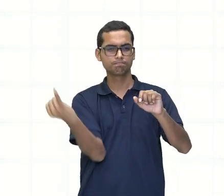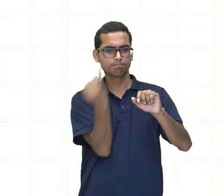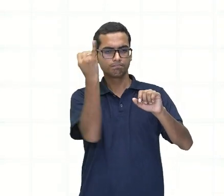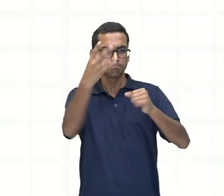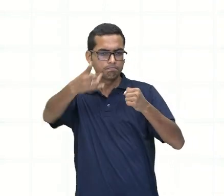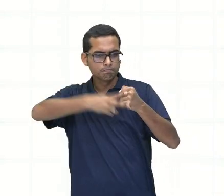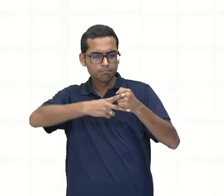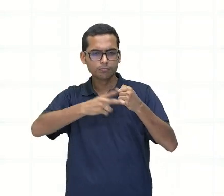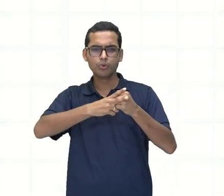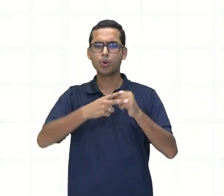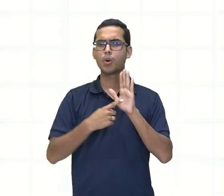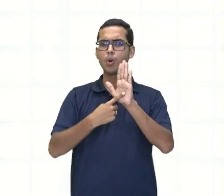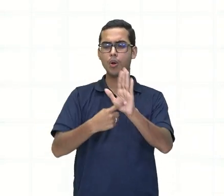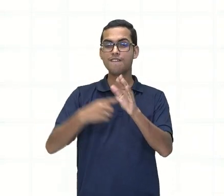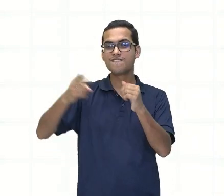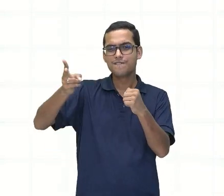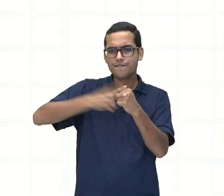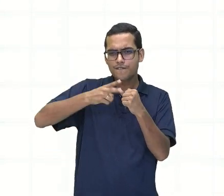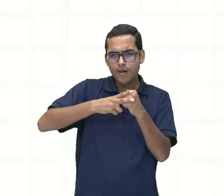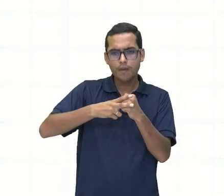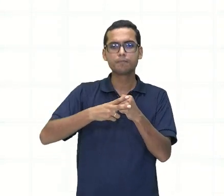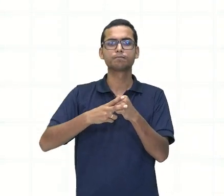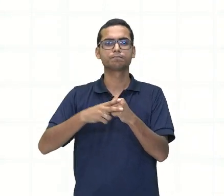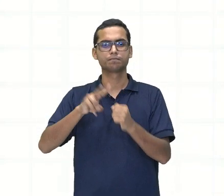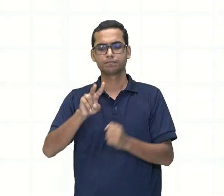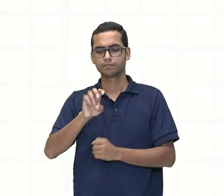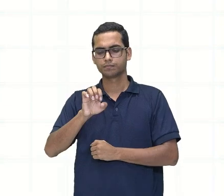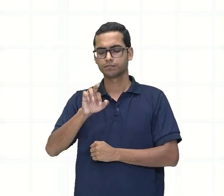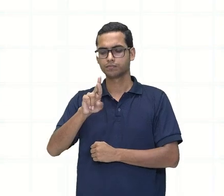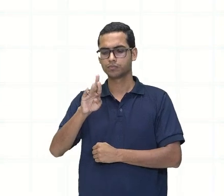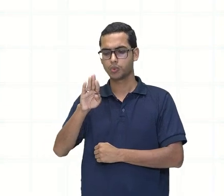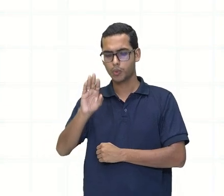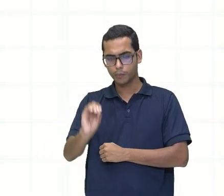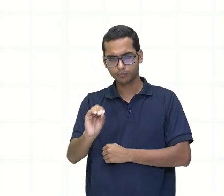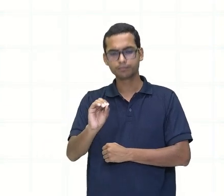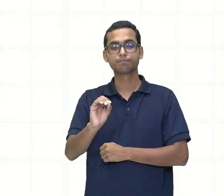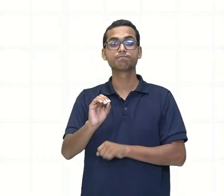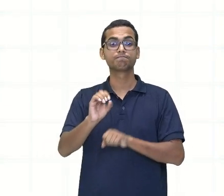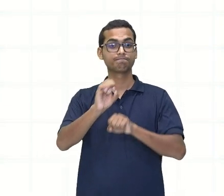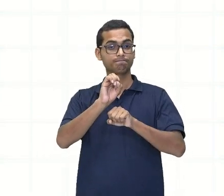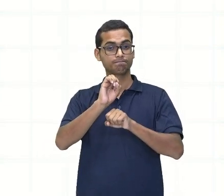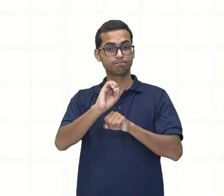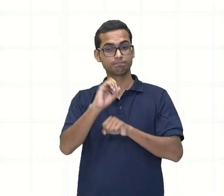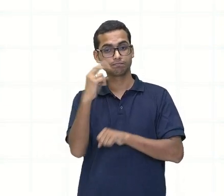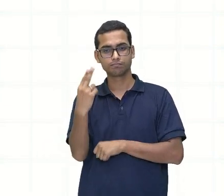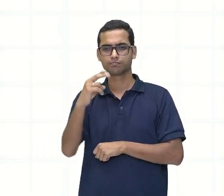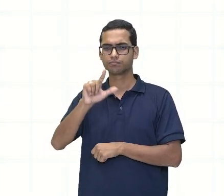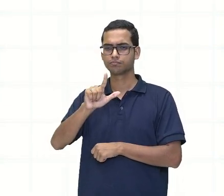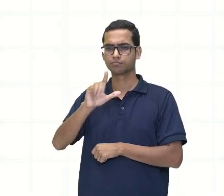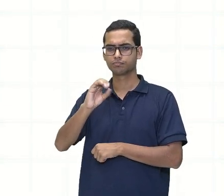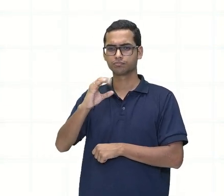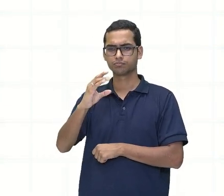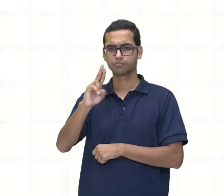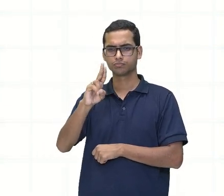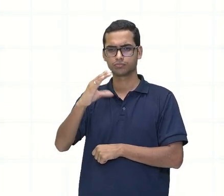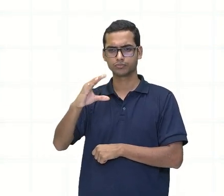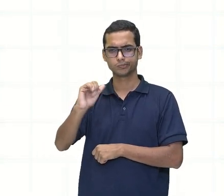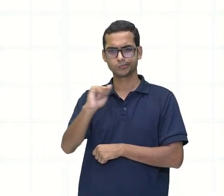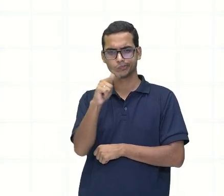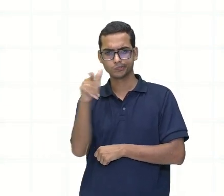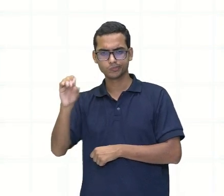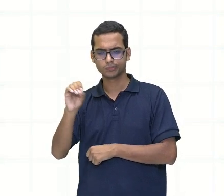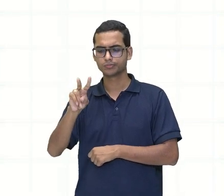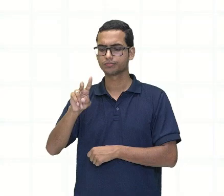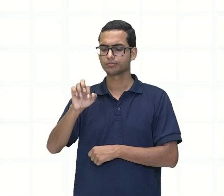importante, vai ser um verbo, tá? Um verbo ou uma locução verbal. Geralmente o verbo de ação. Na verdade, é um verbo de ação, tá? Que vai